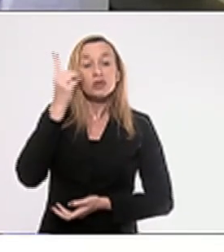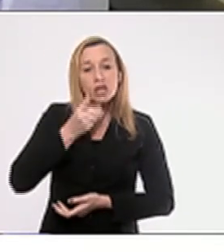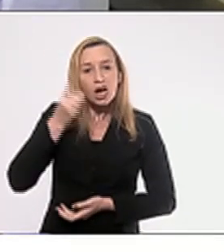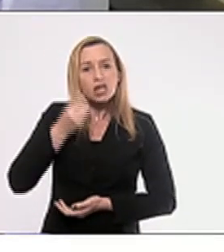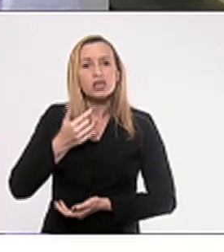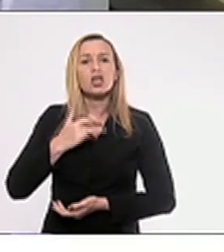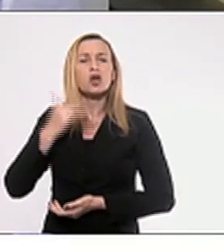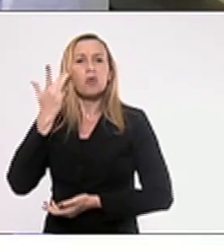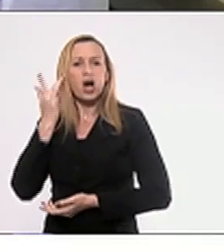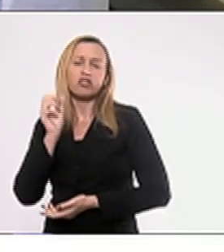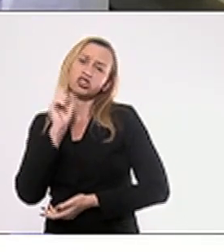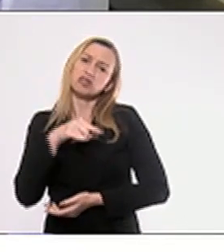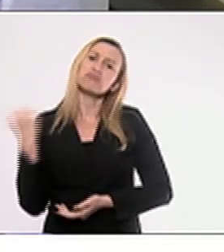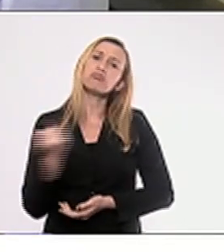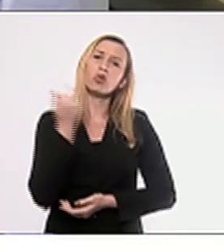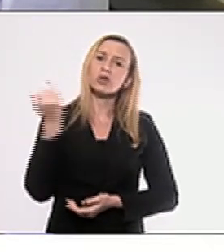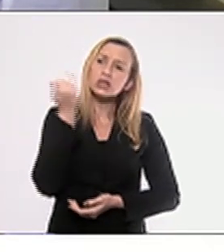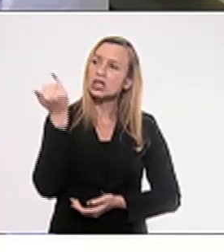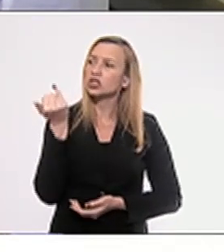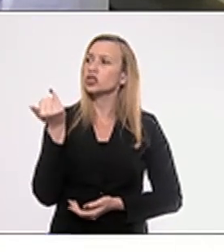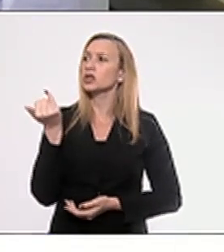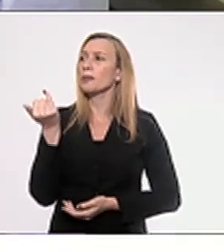eu acho de extrema importância